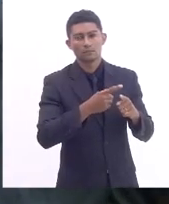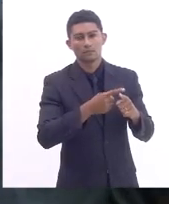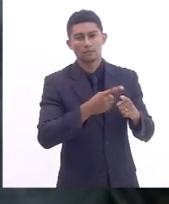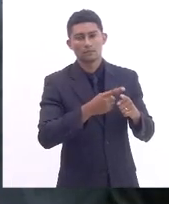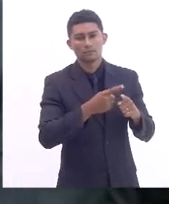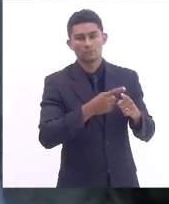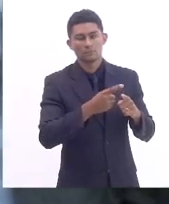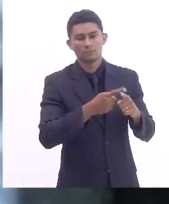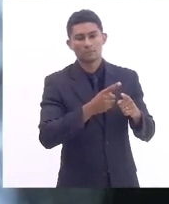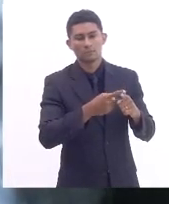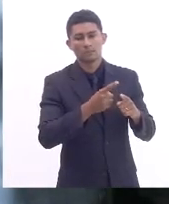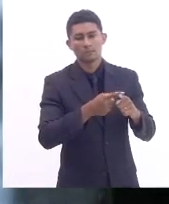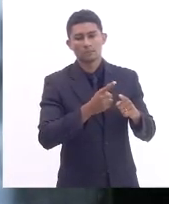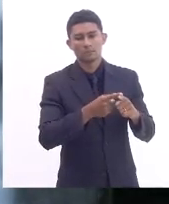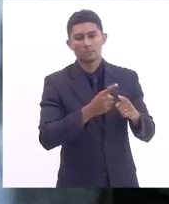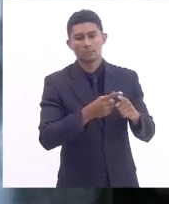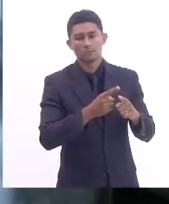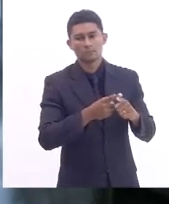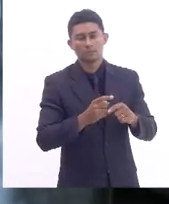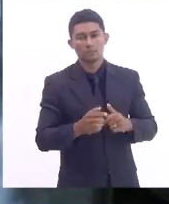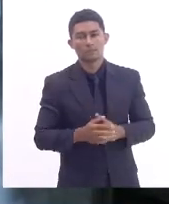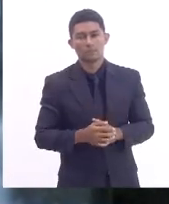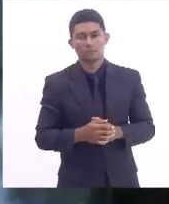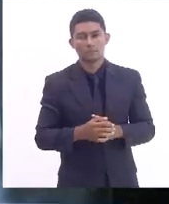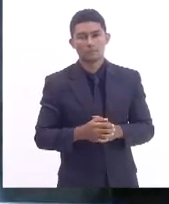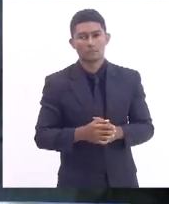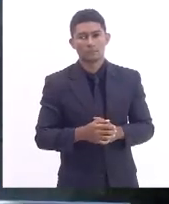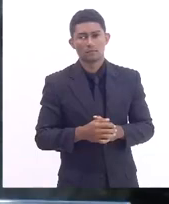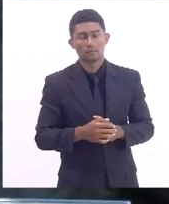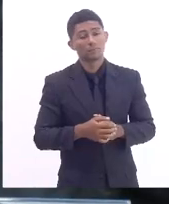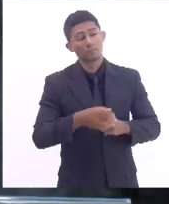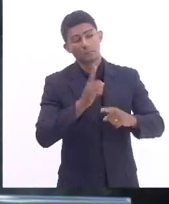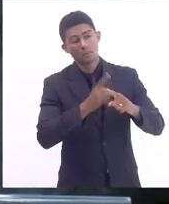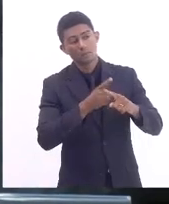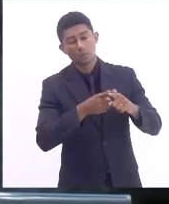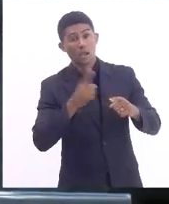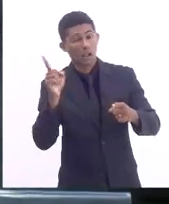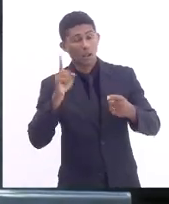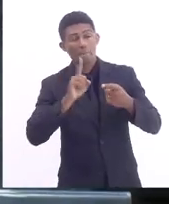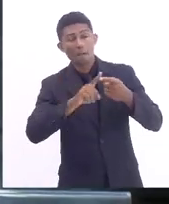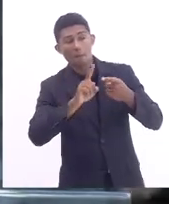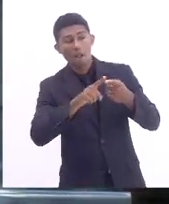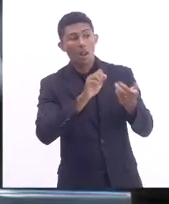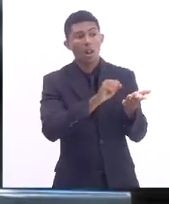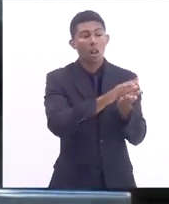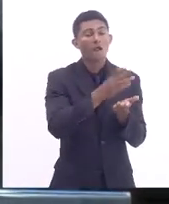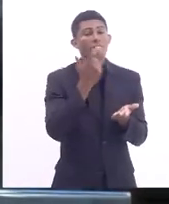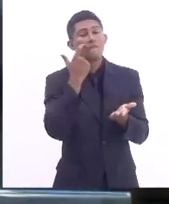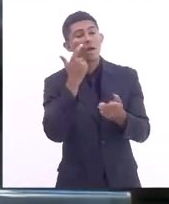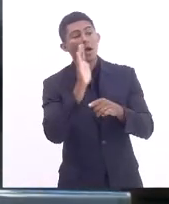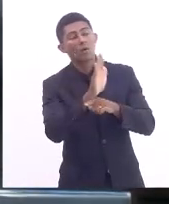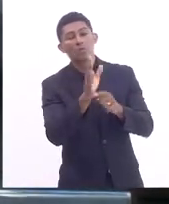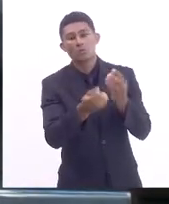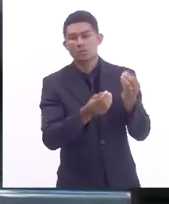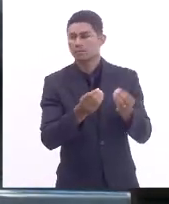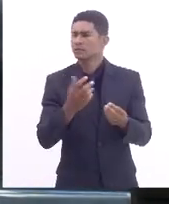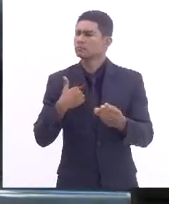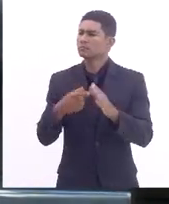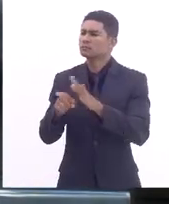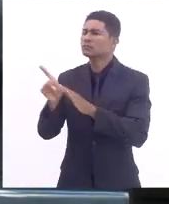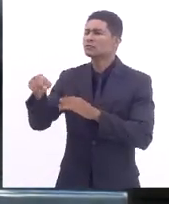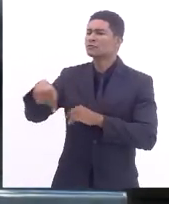é porque é ele tá ameaçado de admissão quero ver para nós fazer eu perguntei barbante Você vai